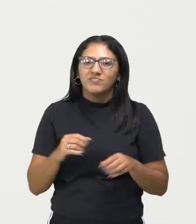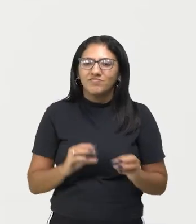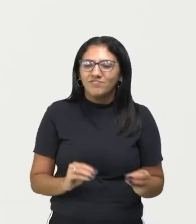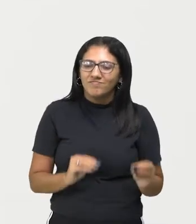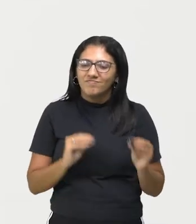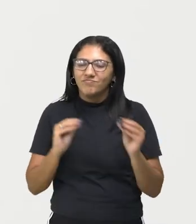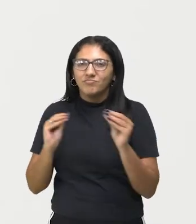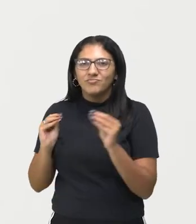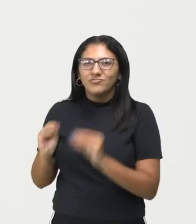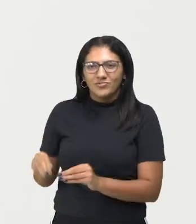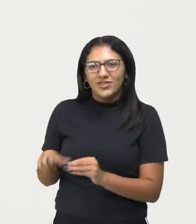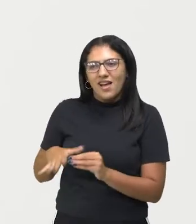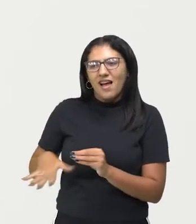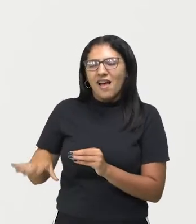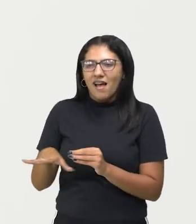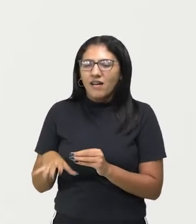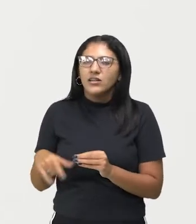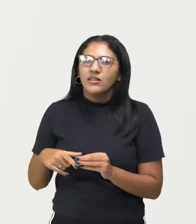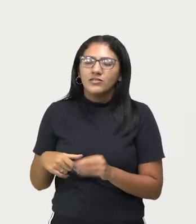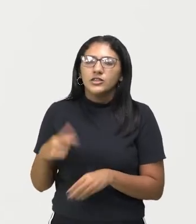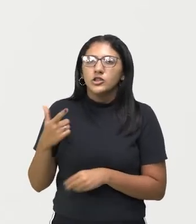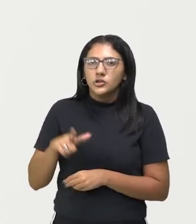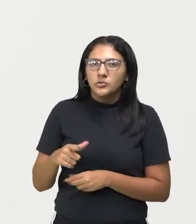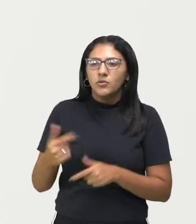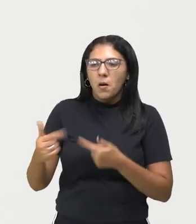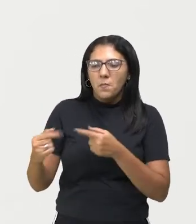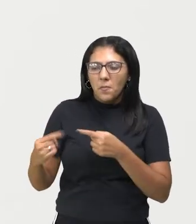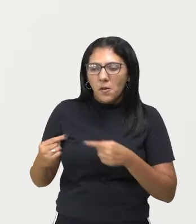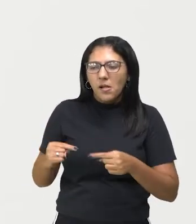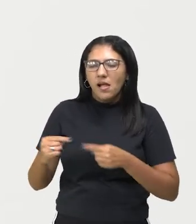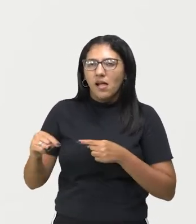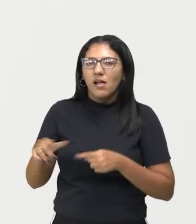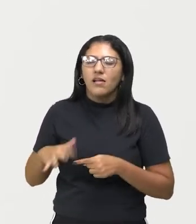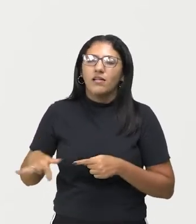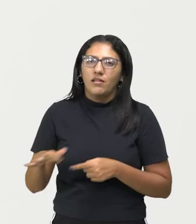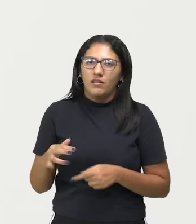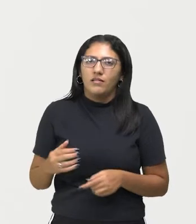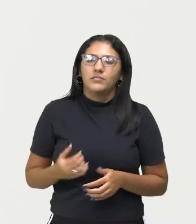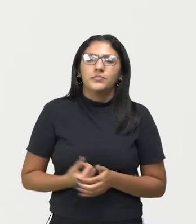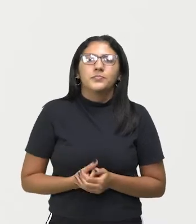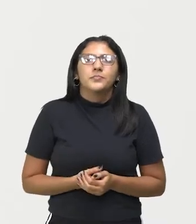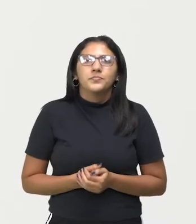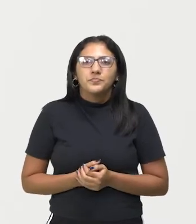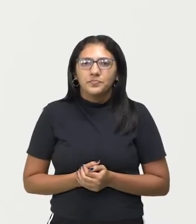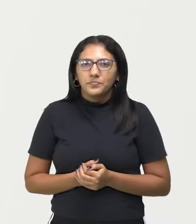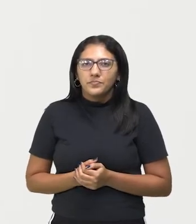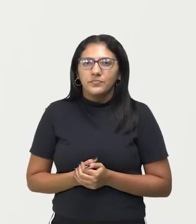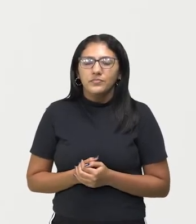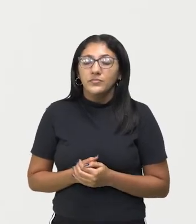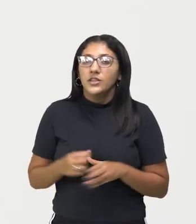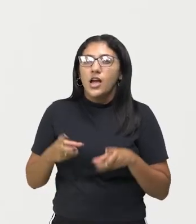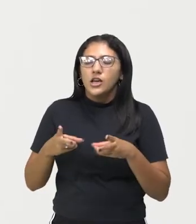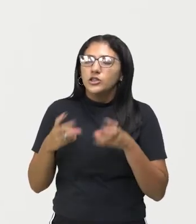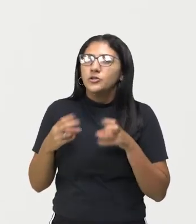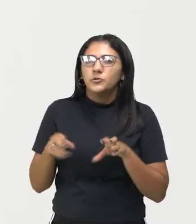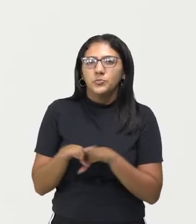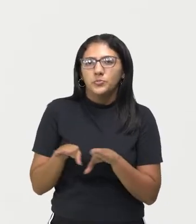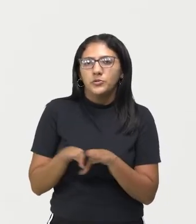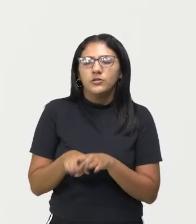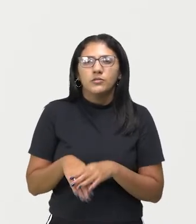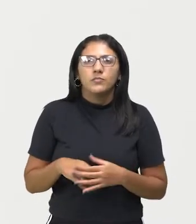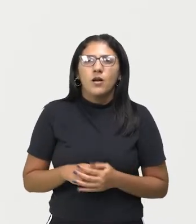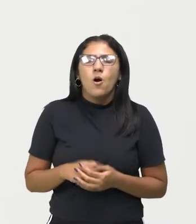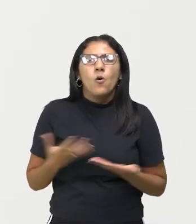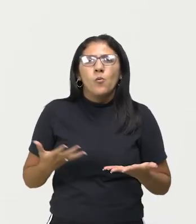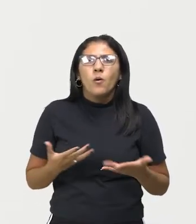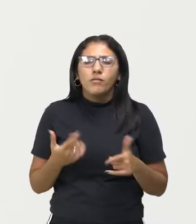populações locais e as populações indígenas também dessa região. E a gente verifica que qual seria, então,